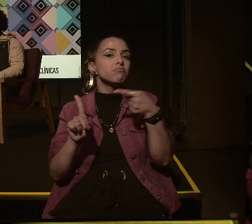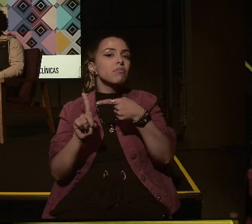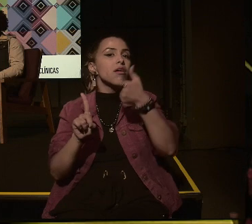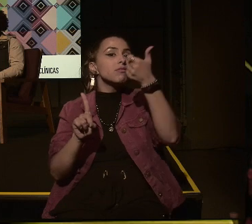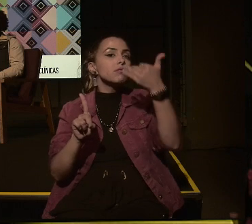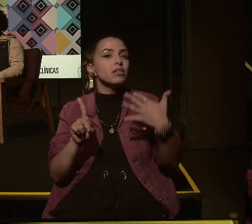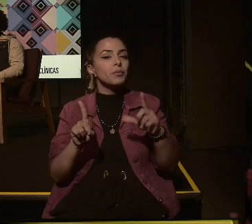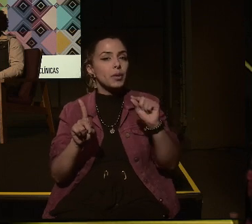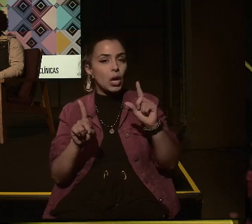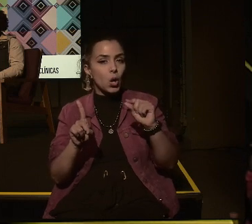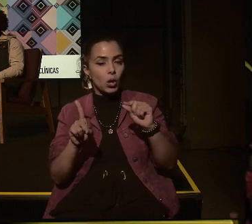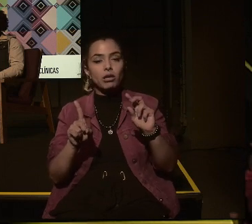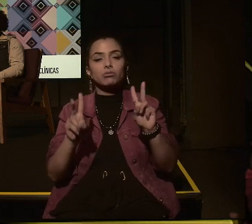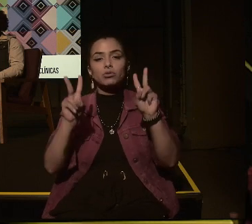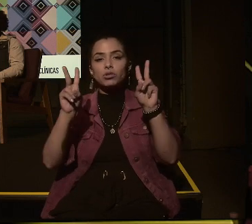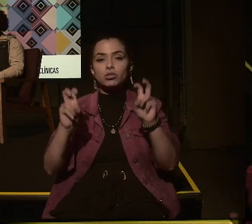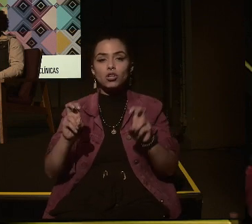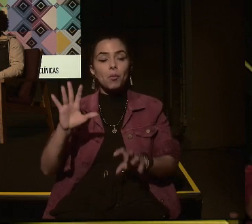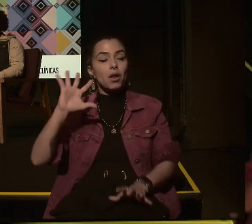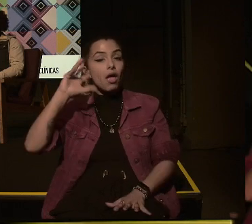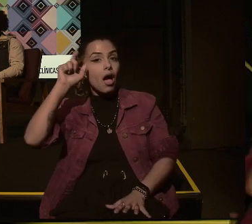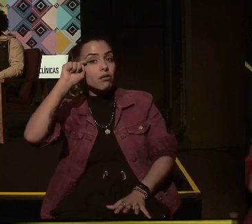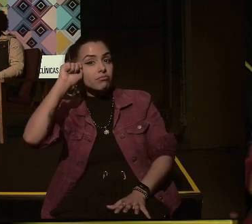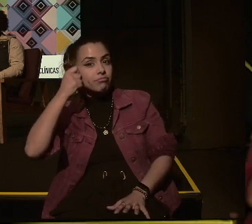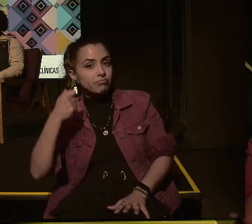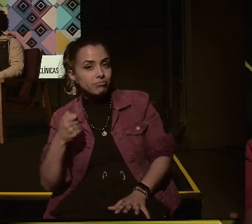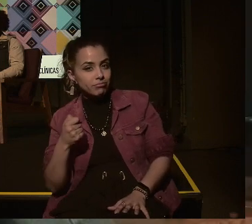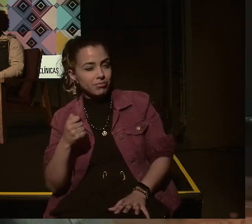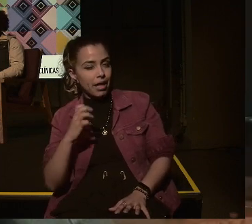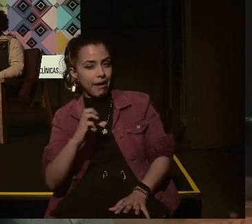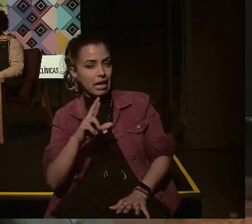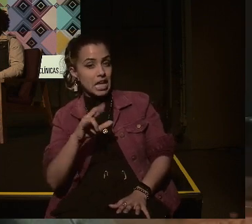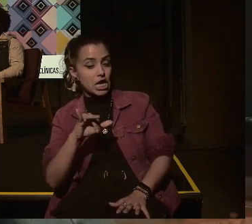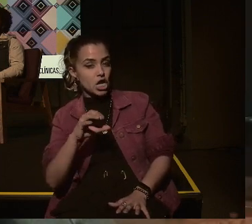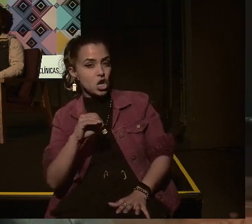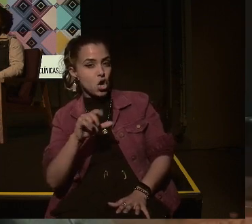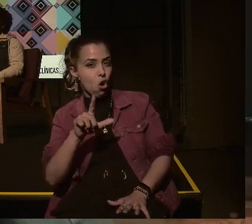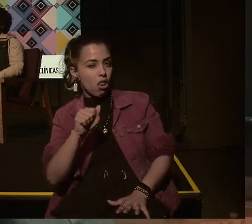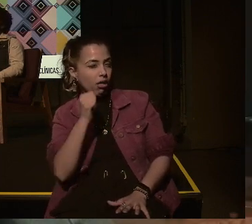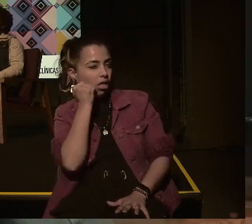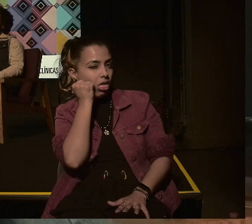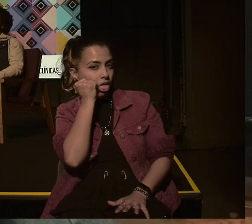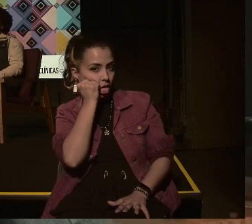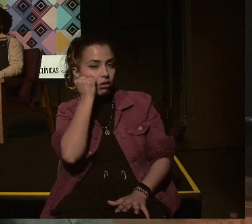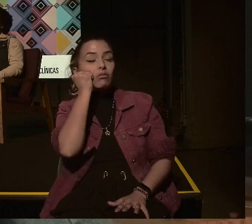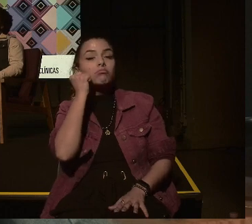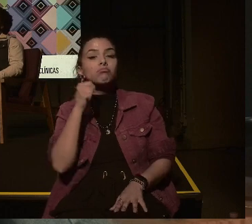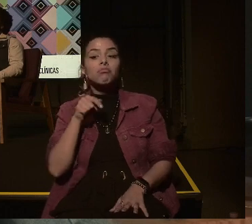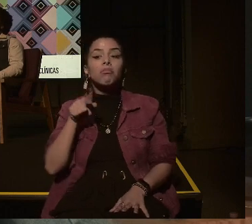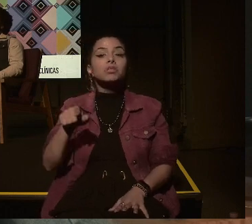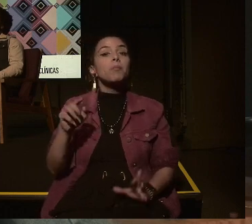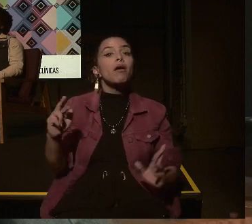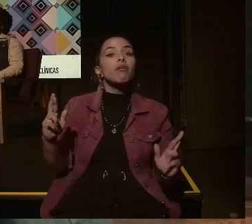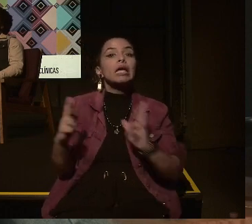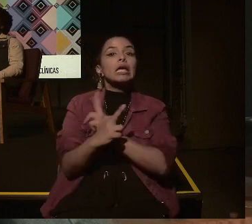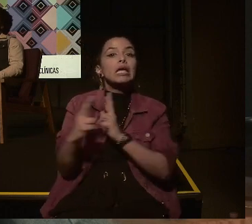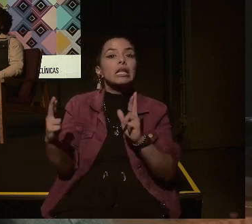crioula, o Glissant. E a relação crioula